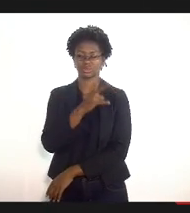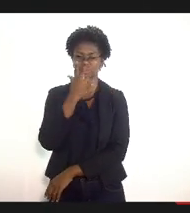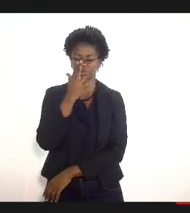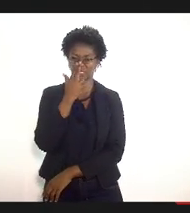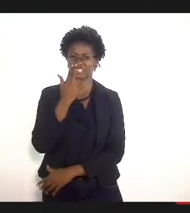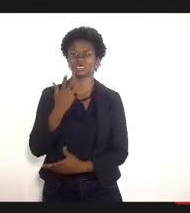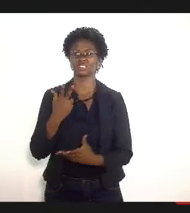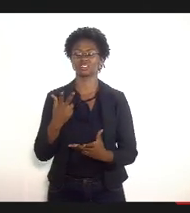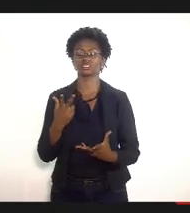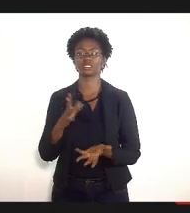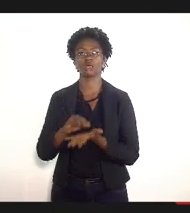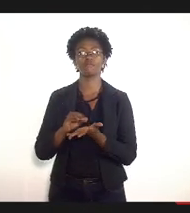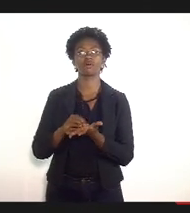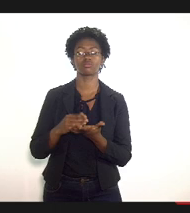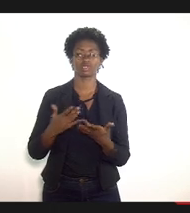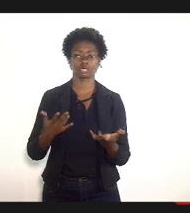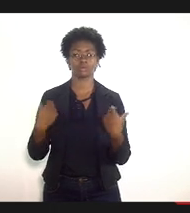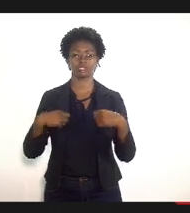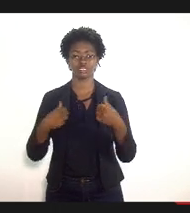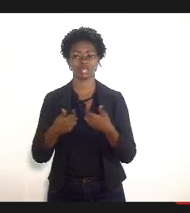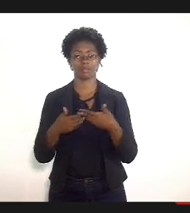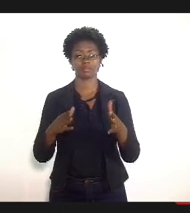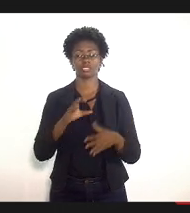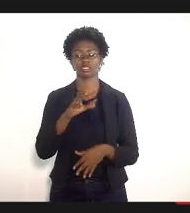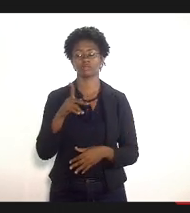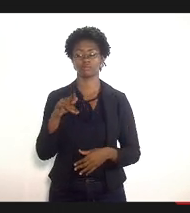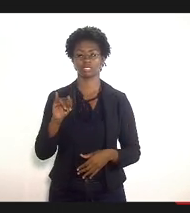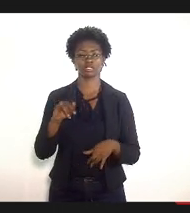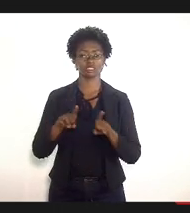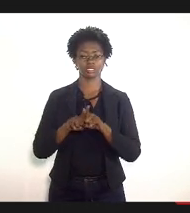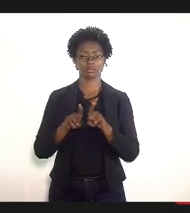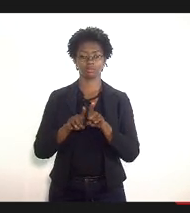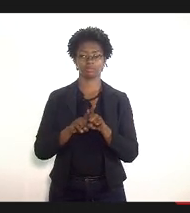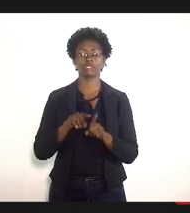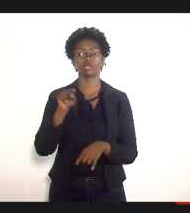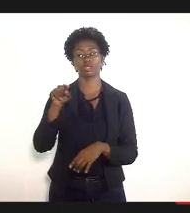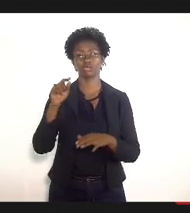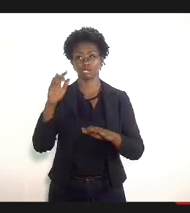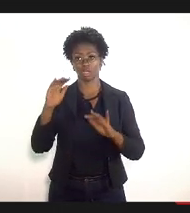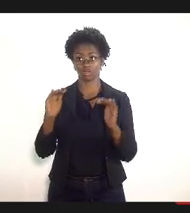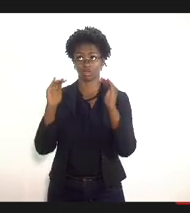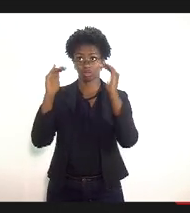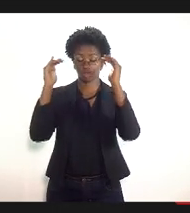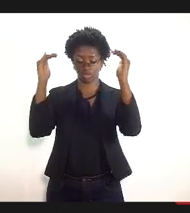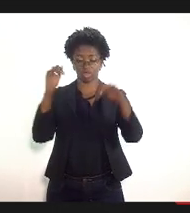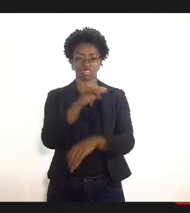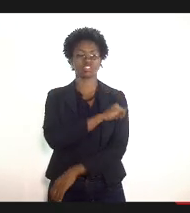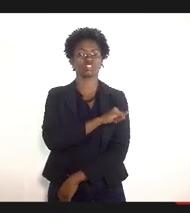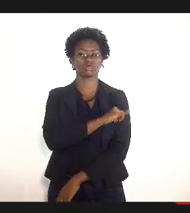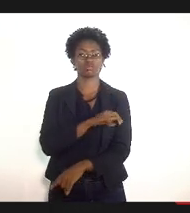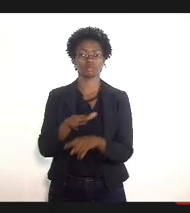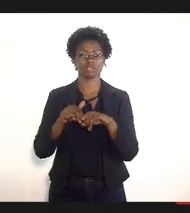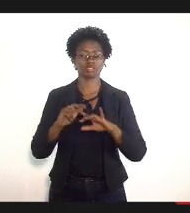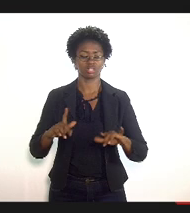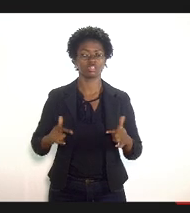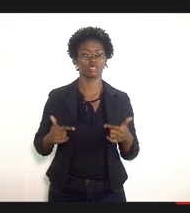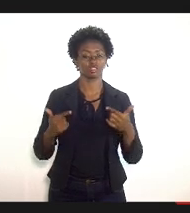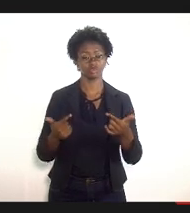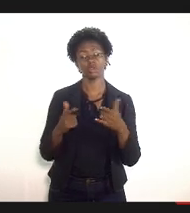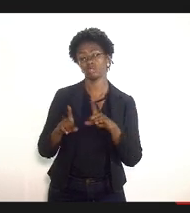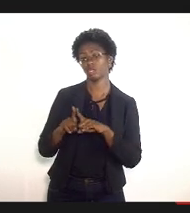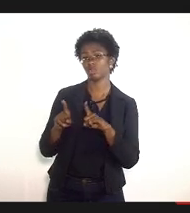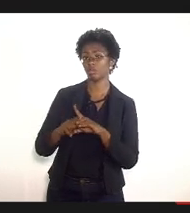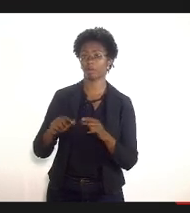né? É preciso abrir uma CPI também em relação à superintendência do Rio de Janeiro, por ações e omissões